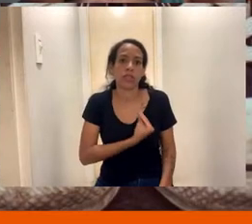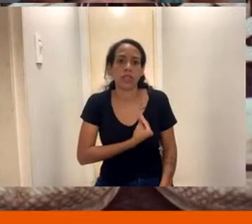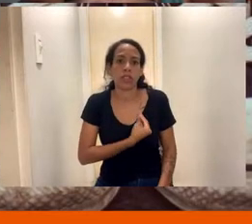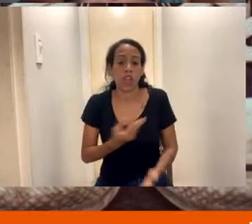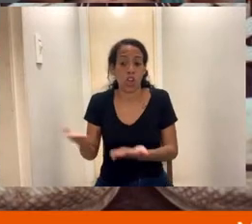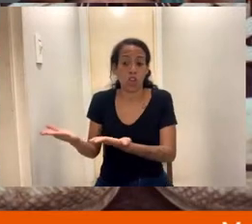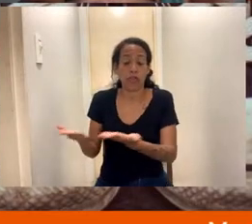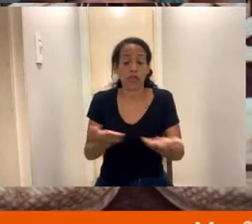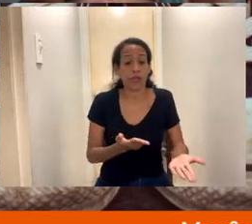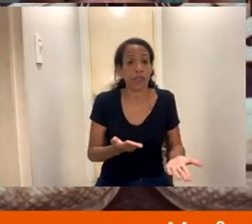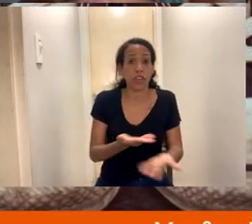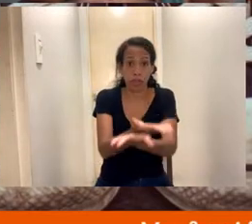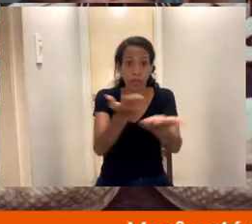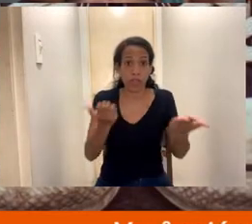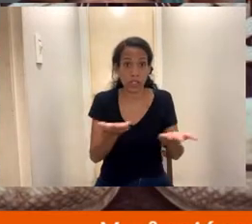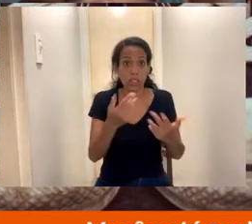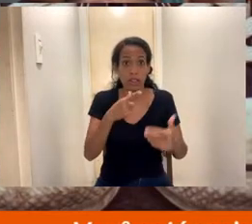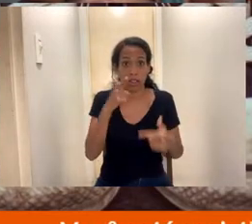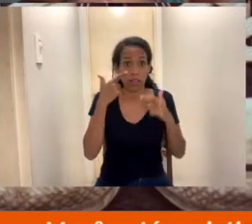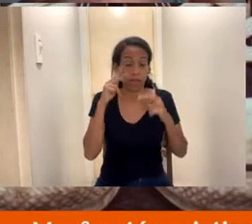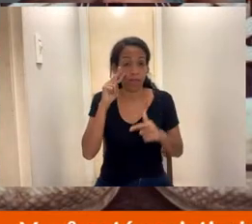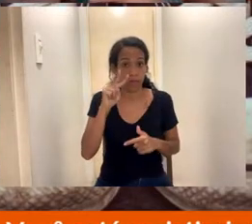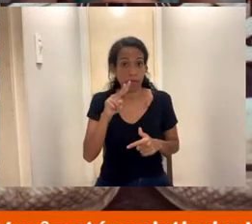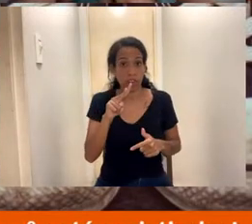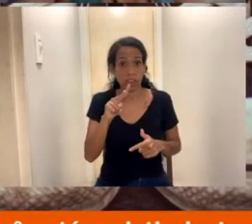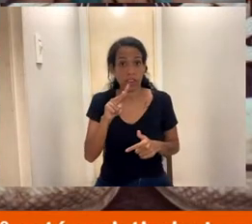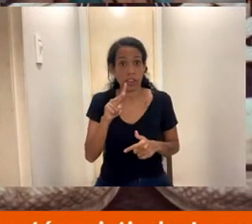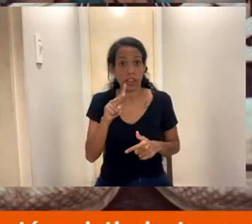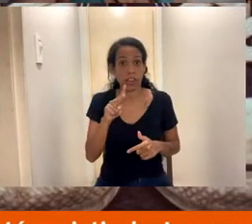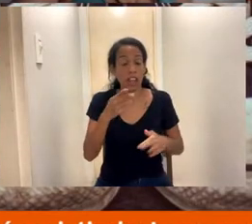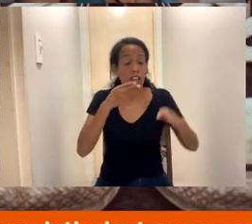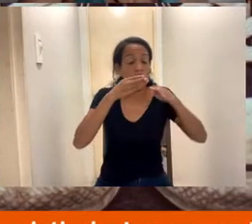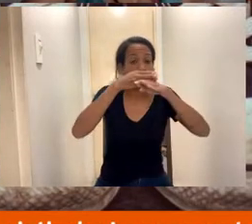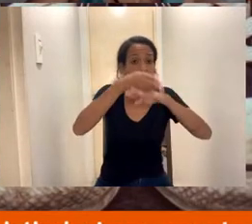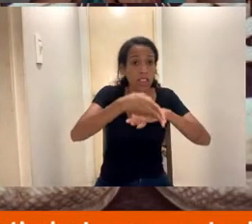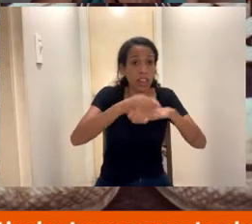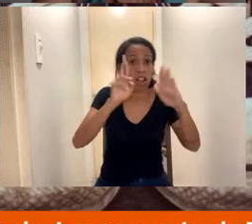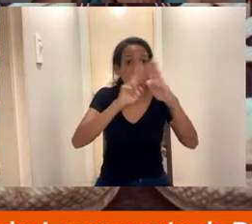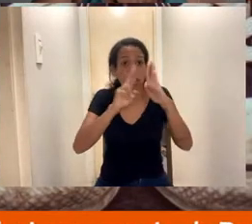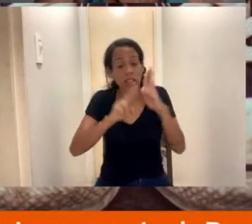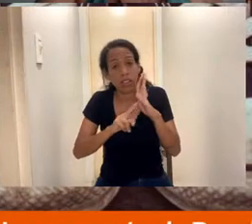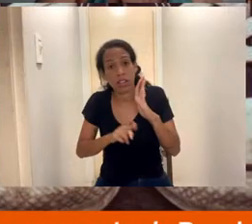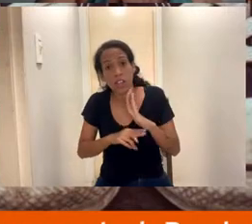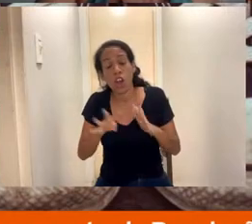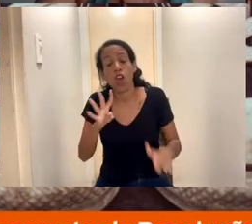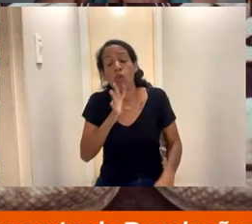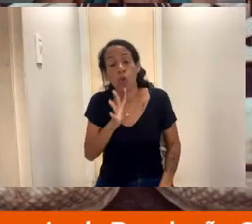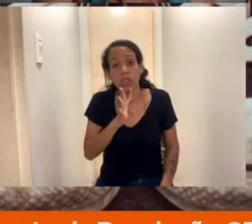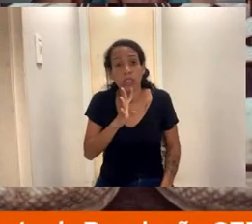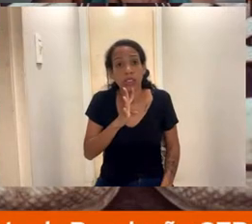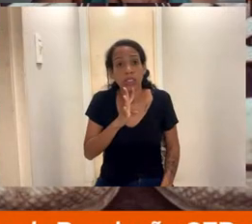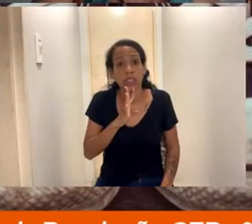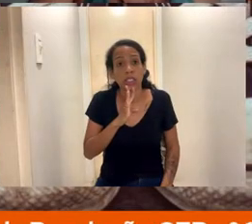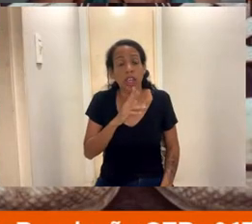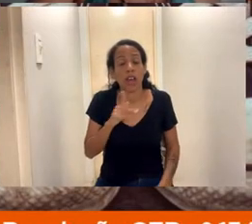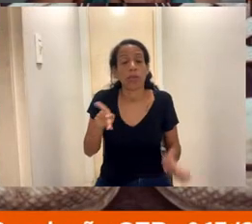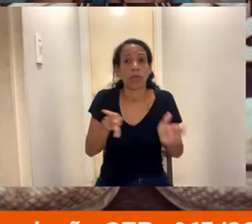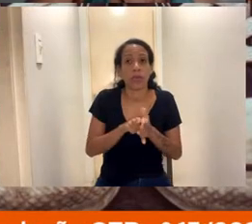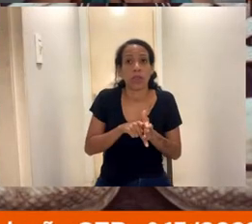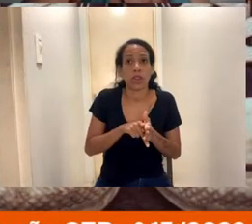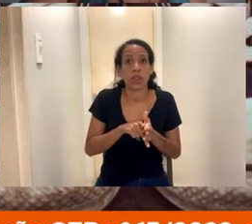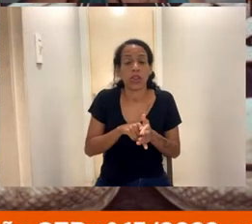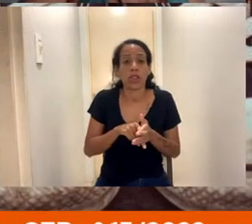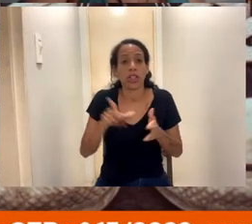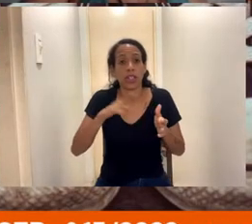a categoria que está aqui nos assistindo a acessar a resolução, a conhecer e se apropriar do seu